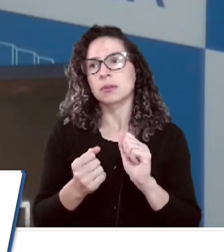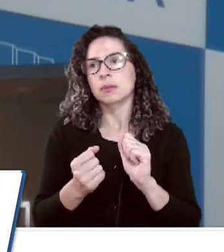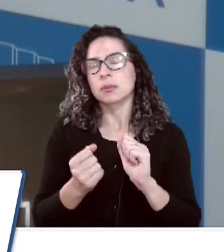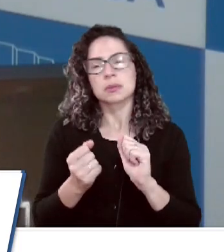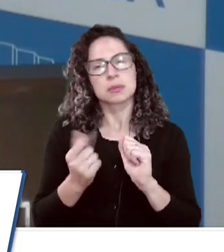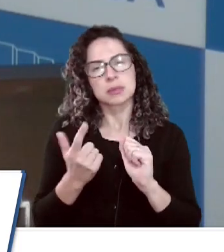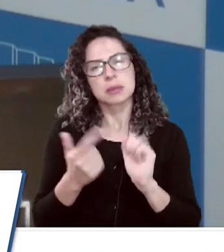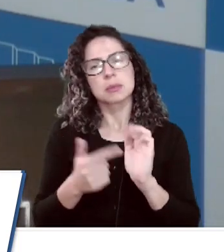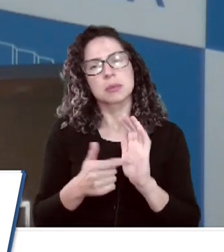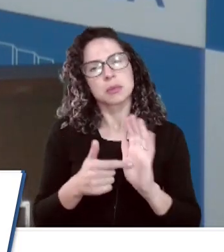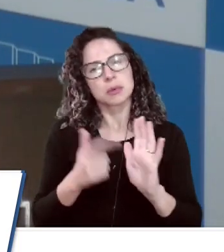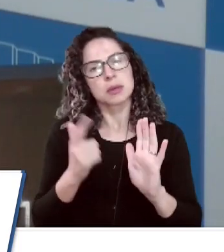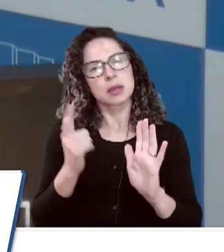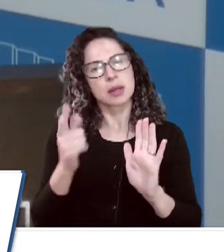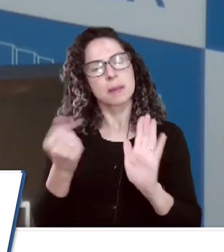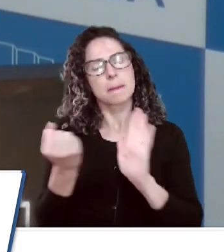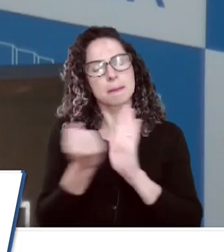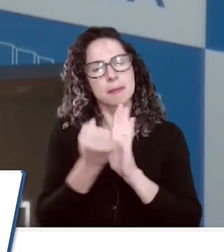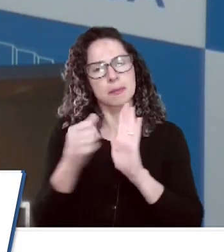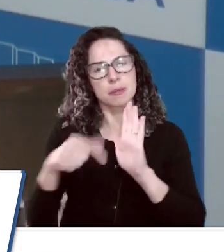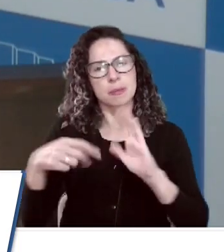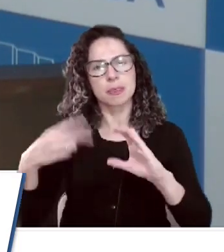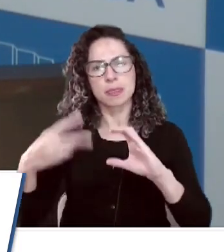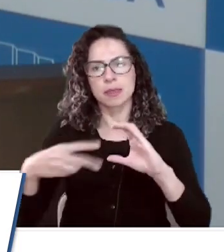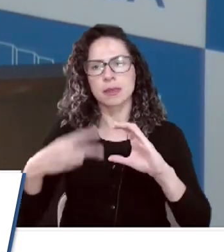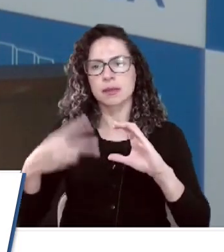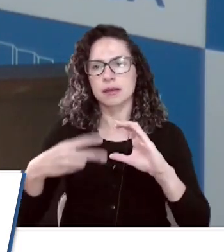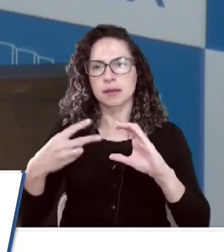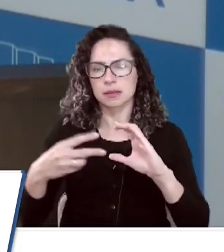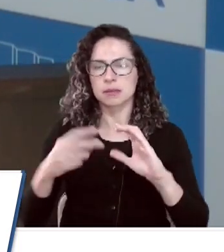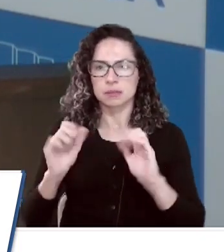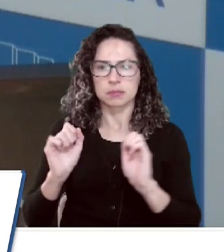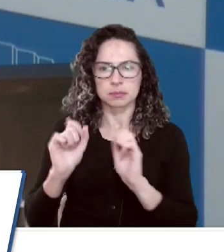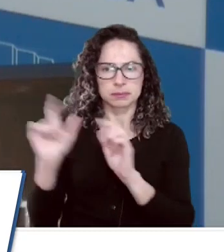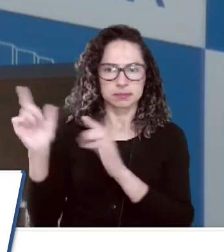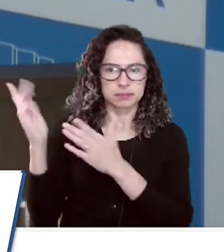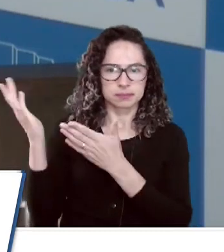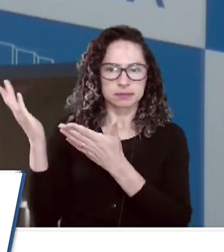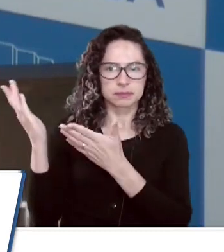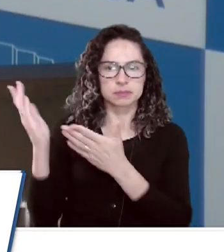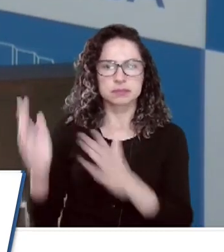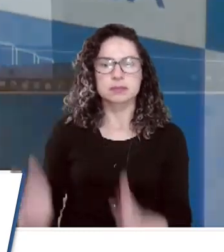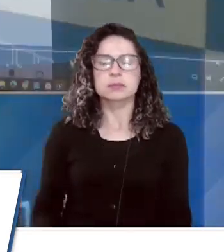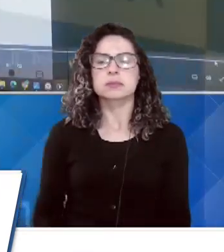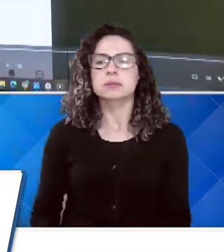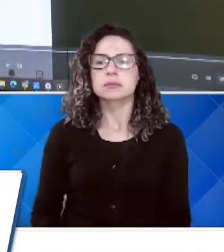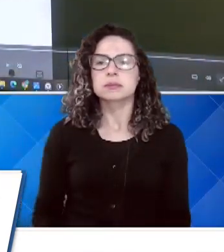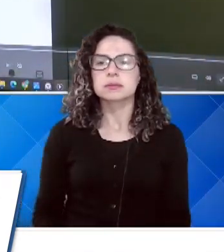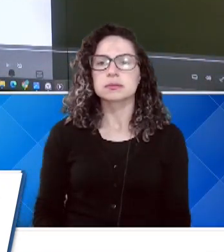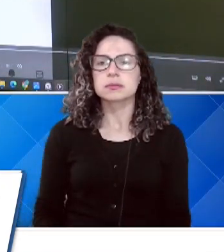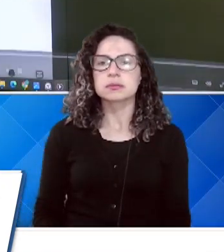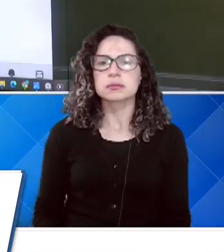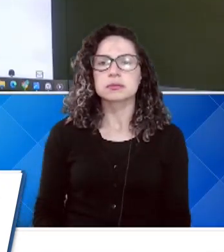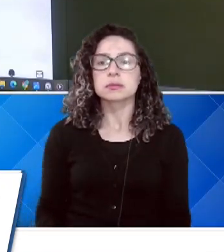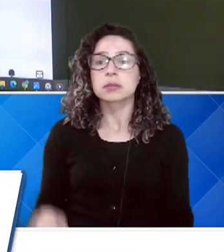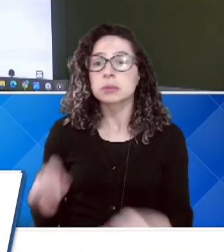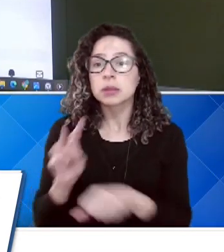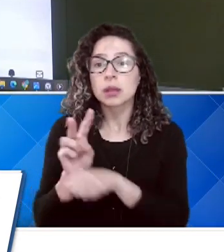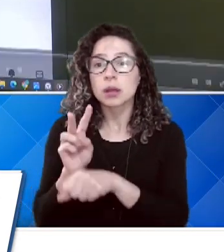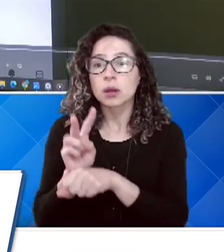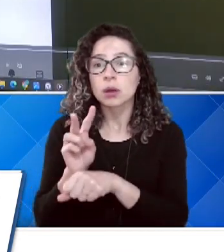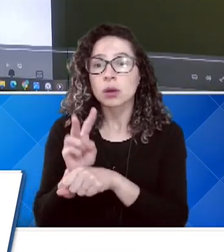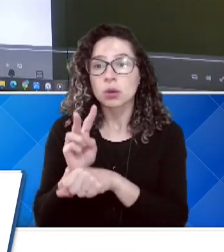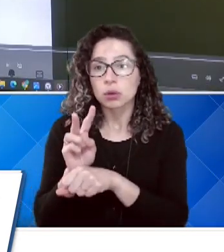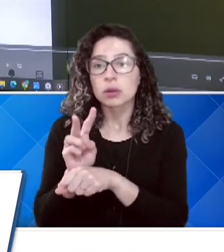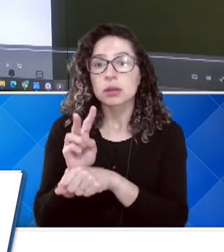para ficar aqui nos anais da Câmara. Pode soltar. Tem que tomar conta do time. É mesmo? É,